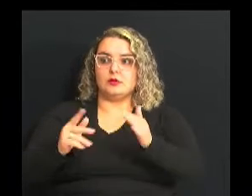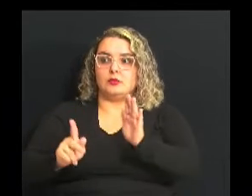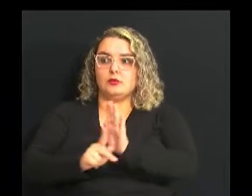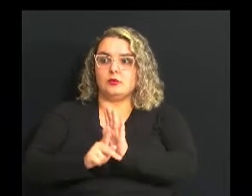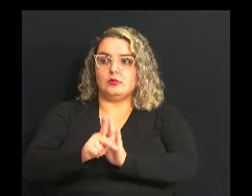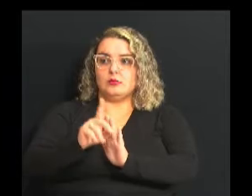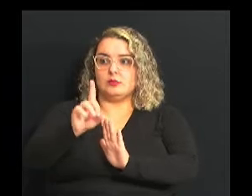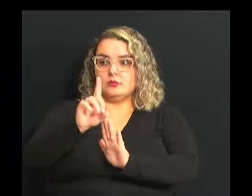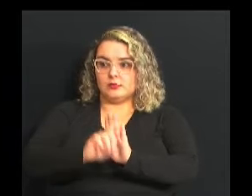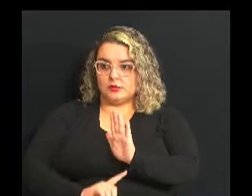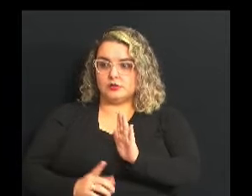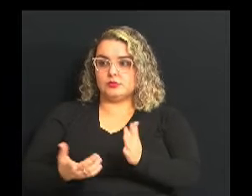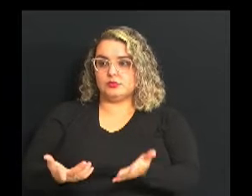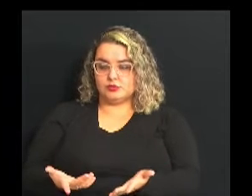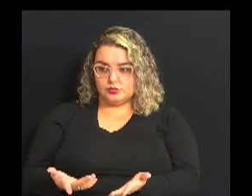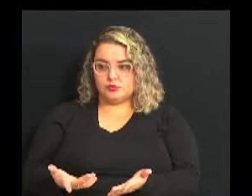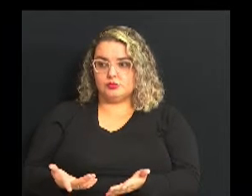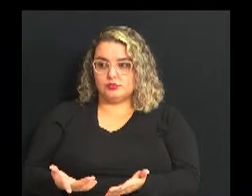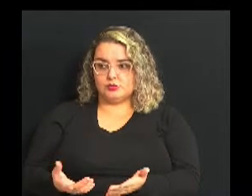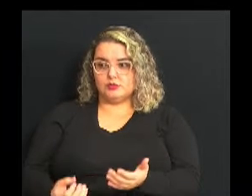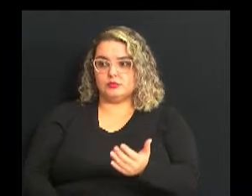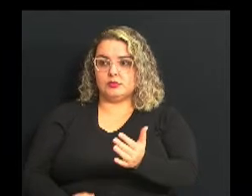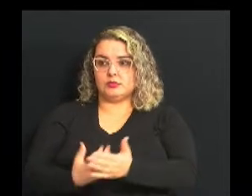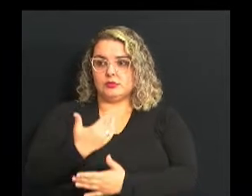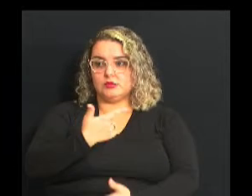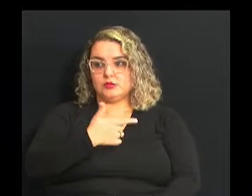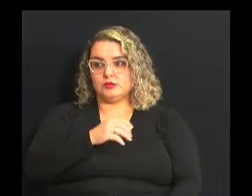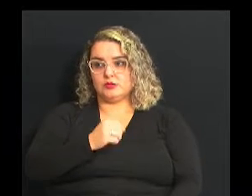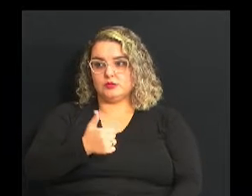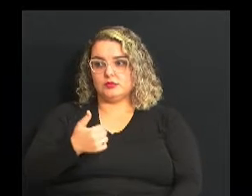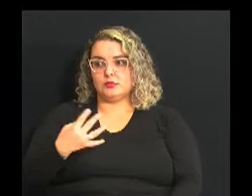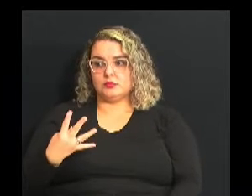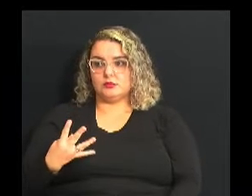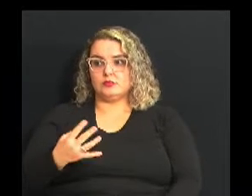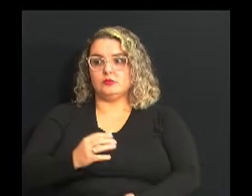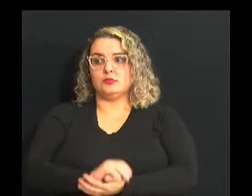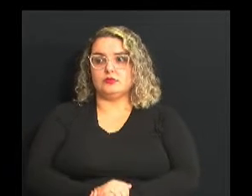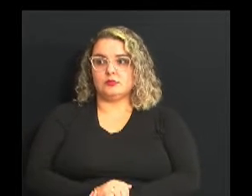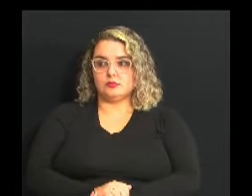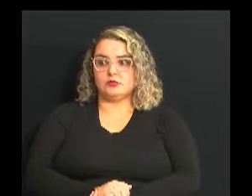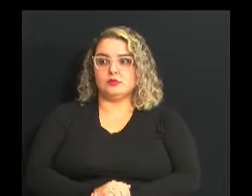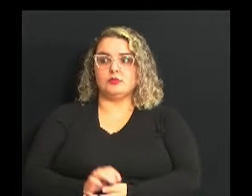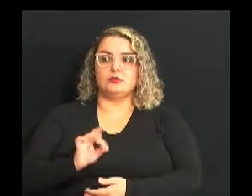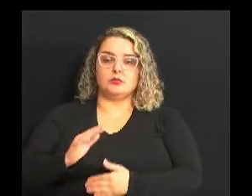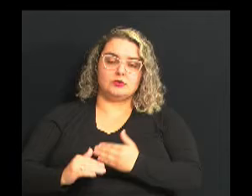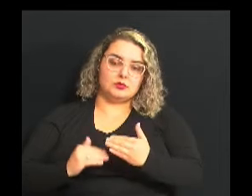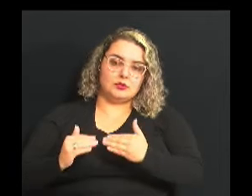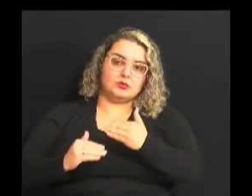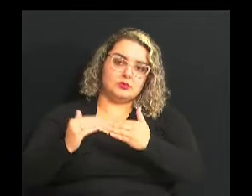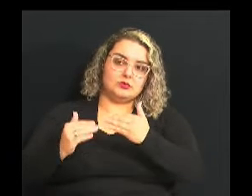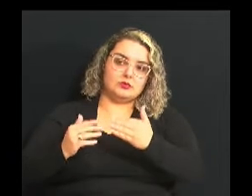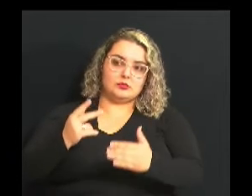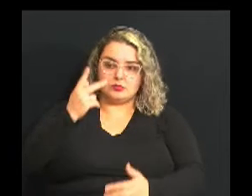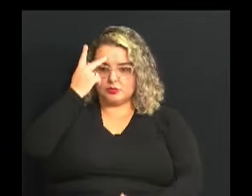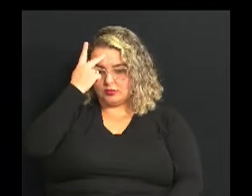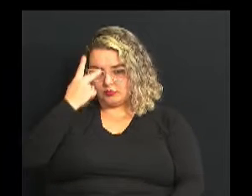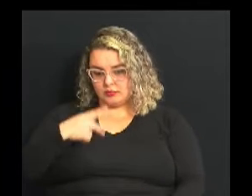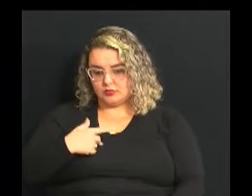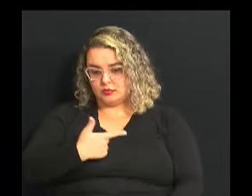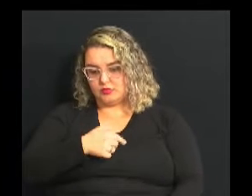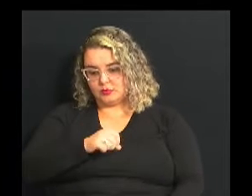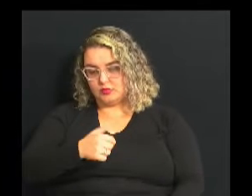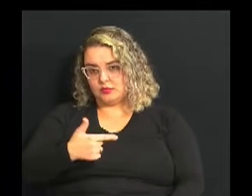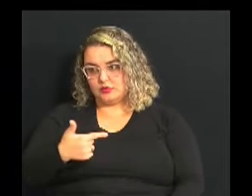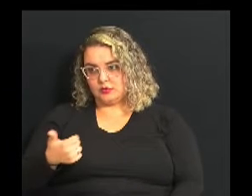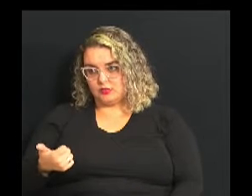né? Mesmo ele sendo criado em 2014, ele só foi desenvolvido em si em 2021, né?